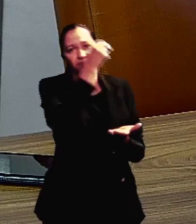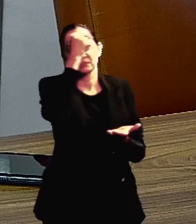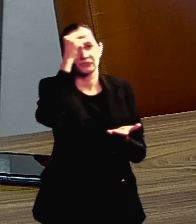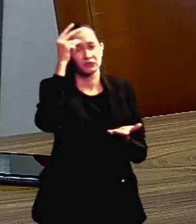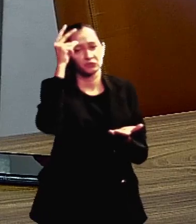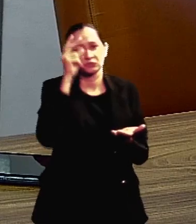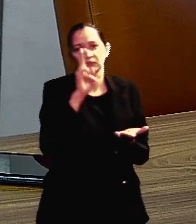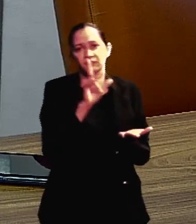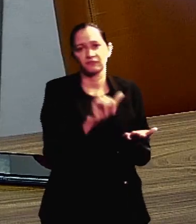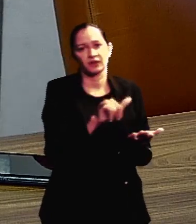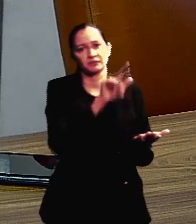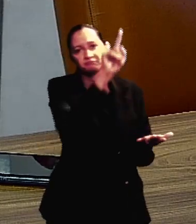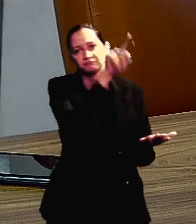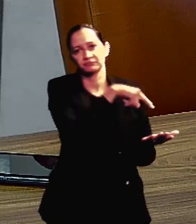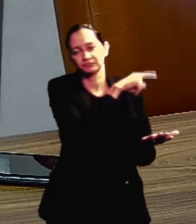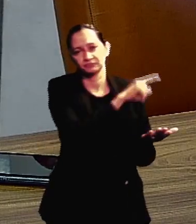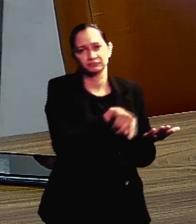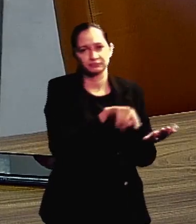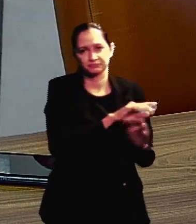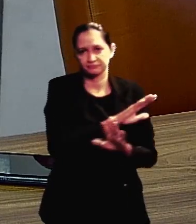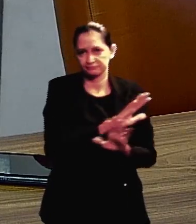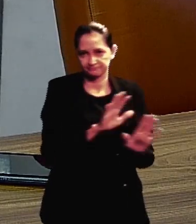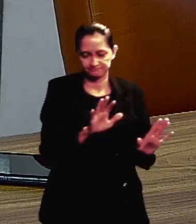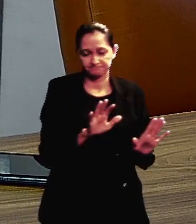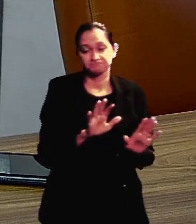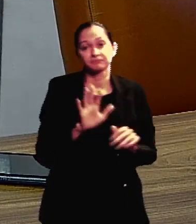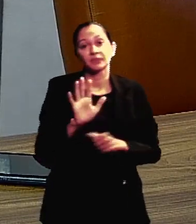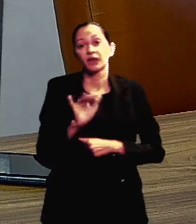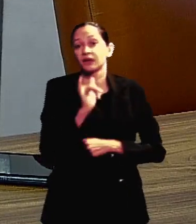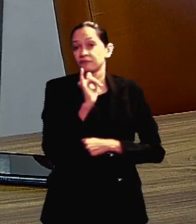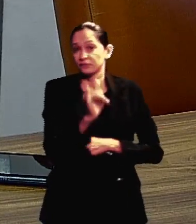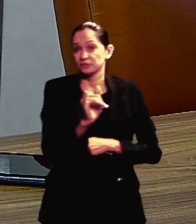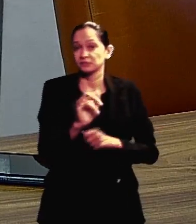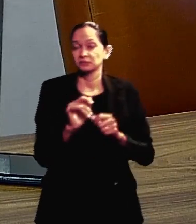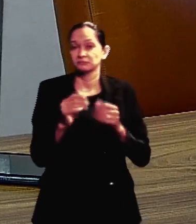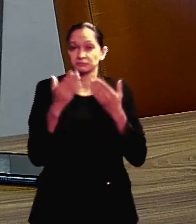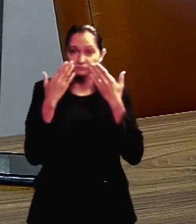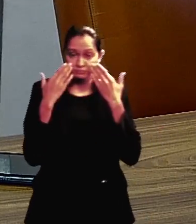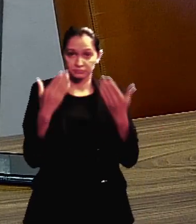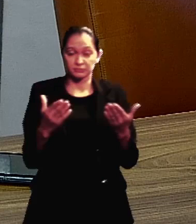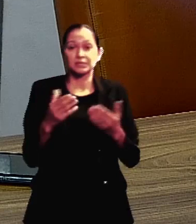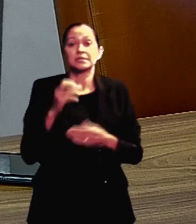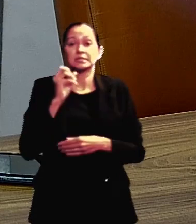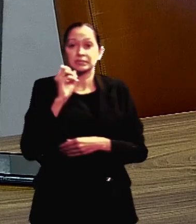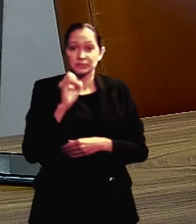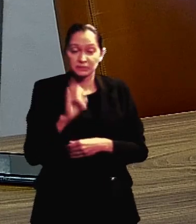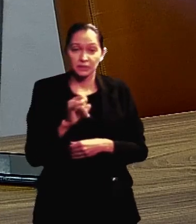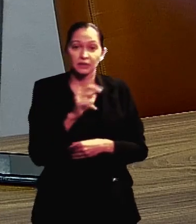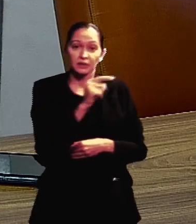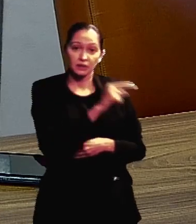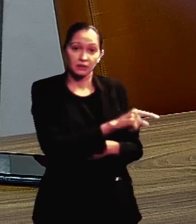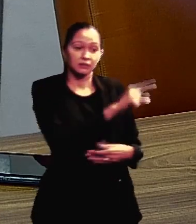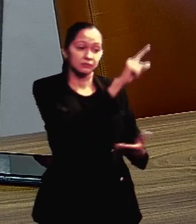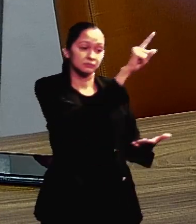você, vou fazer um voto político, mas já fazendo um compromisso aqui. Claro. Prefeito vetou,